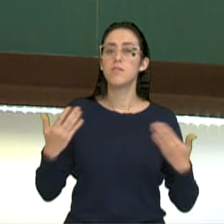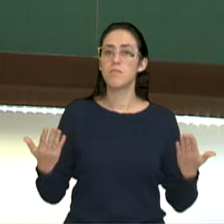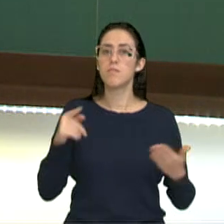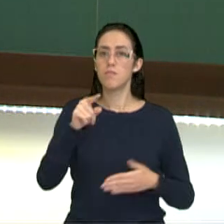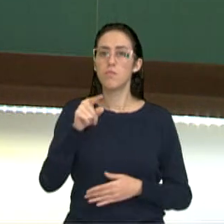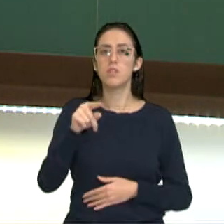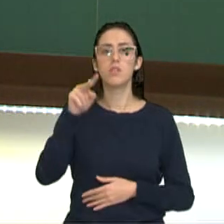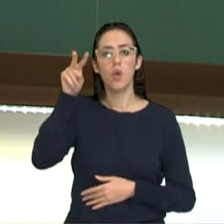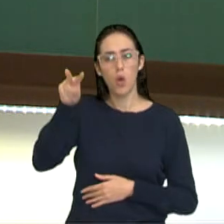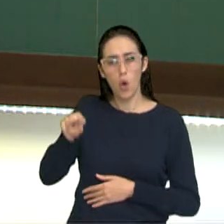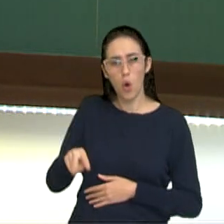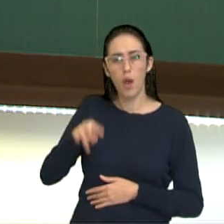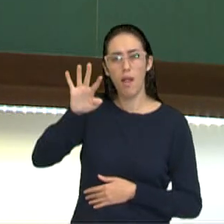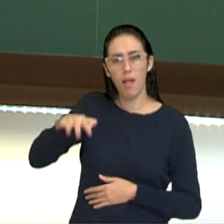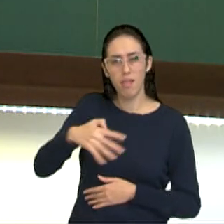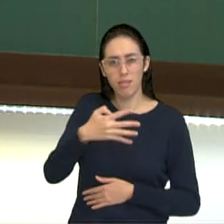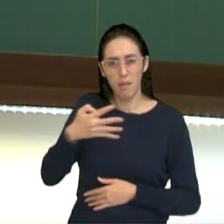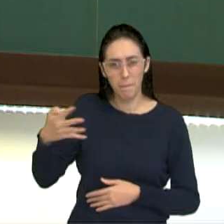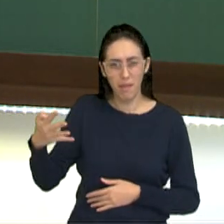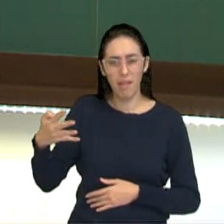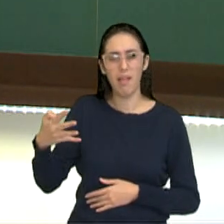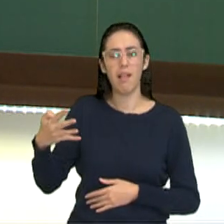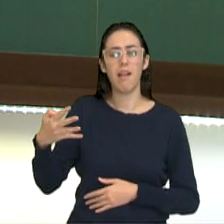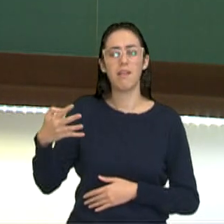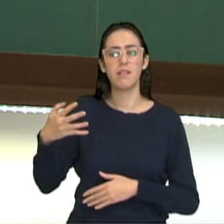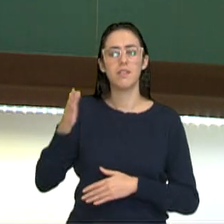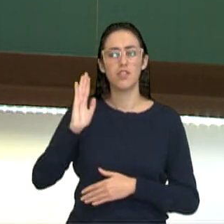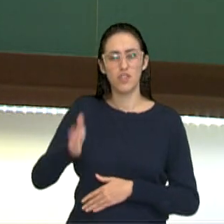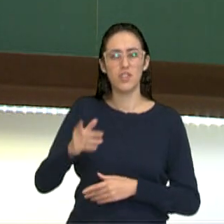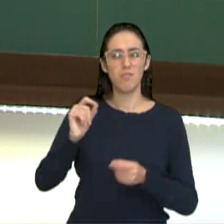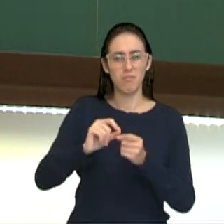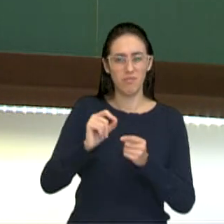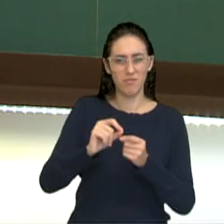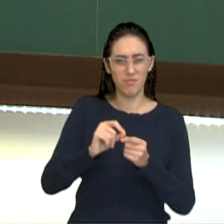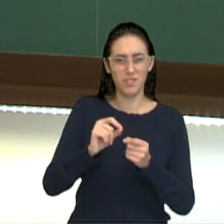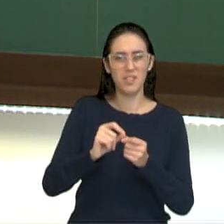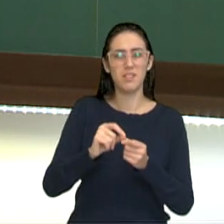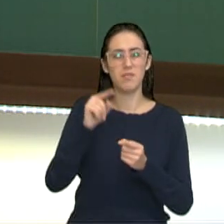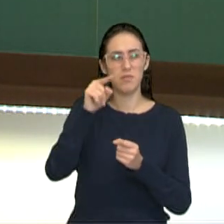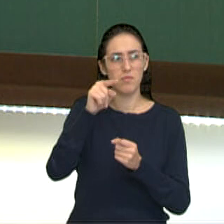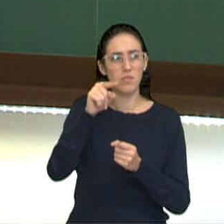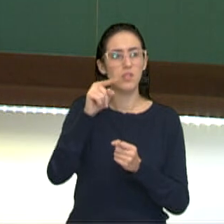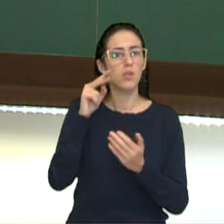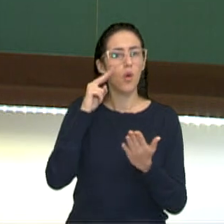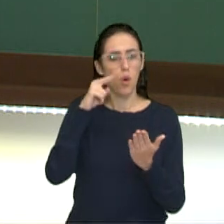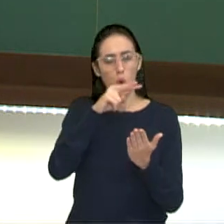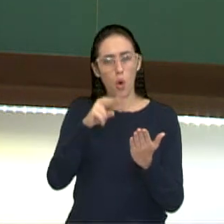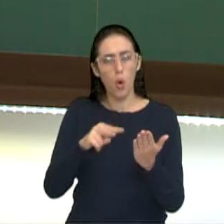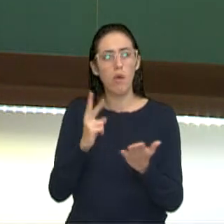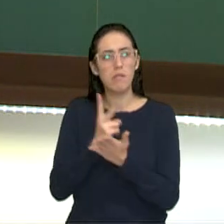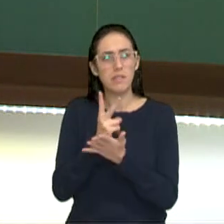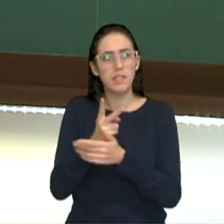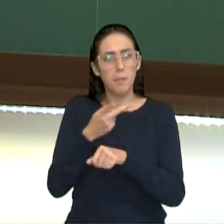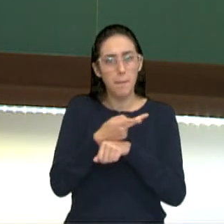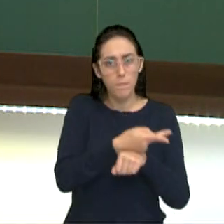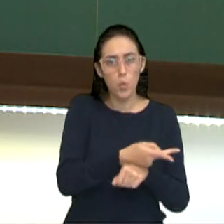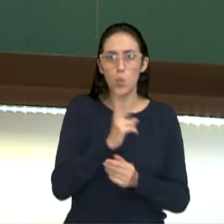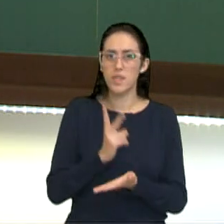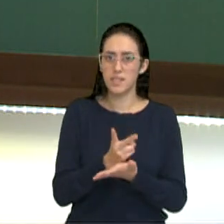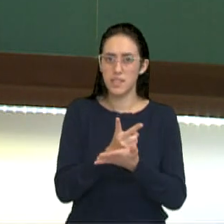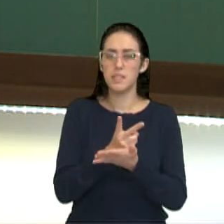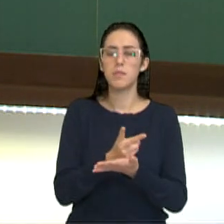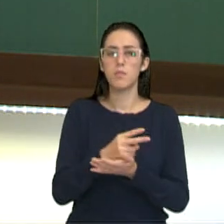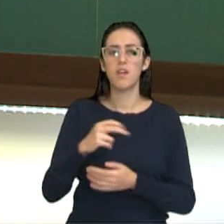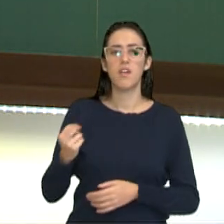naquela minha tabela que eu já fiz e que está aqui na minha mão, certinho para sempre eu consultar os valores